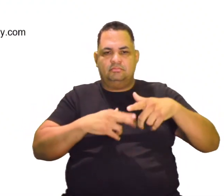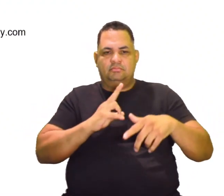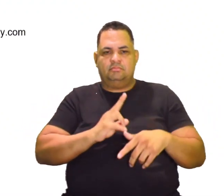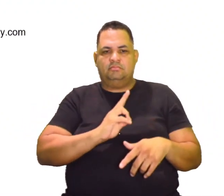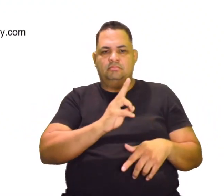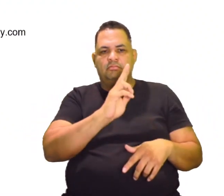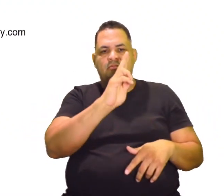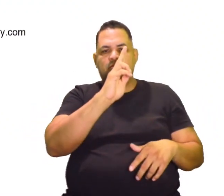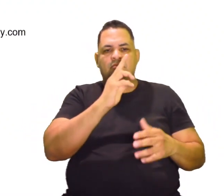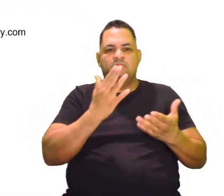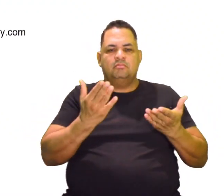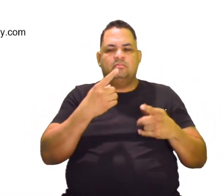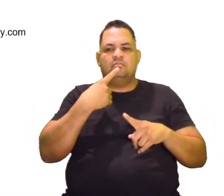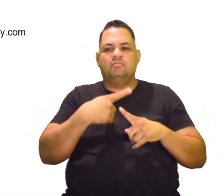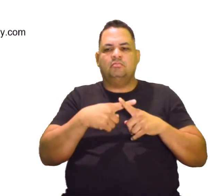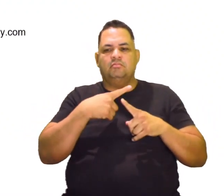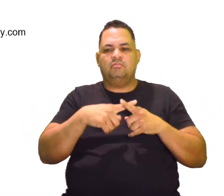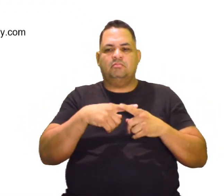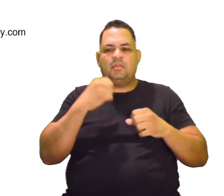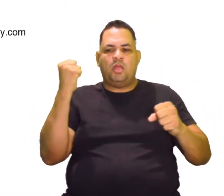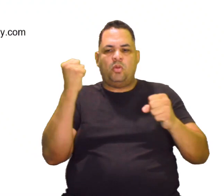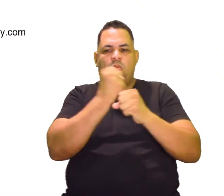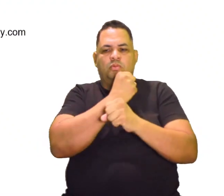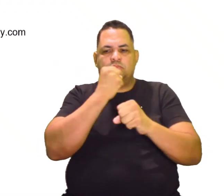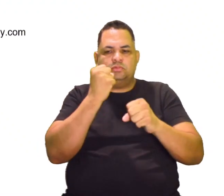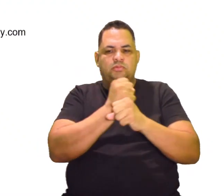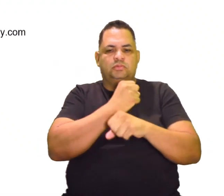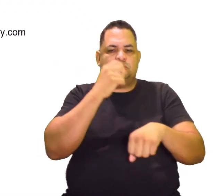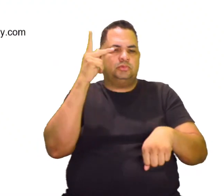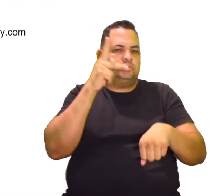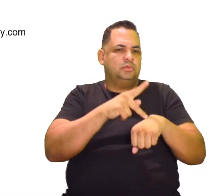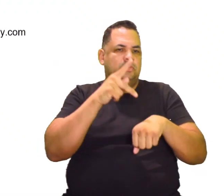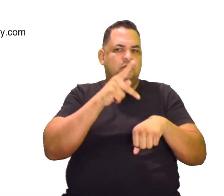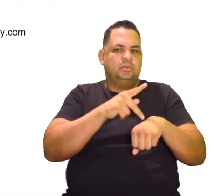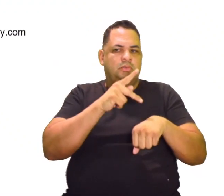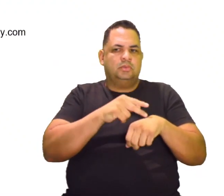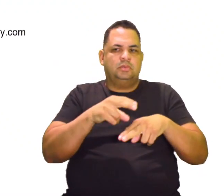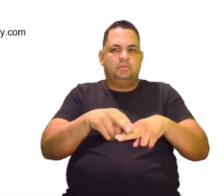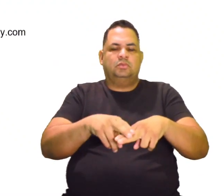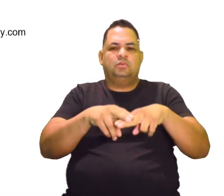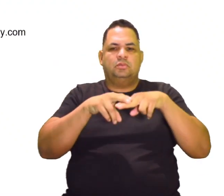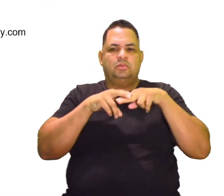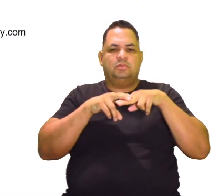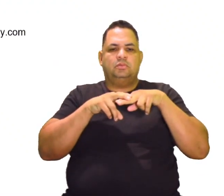né? Porque foi feito de pedras, então, por isso que ainda